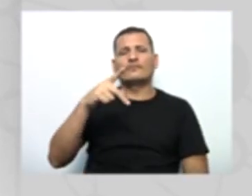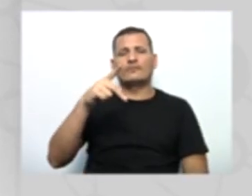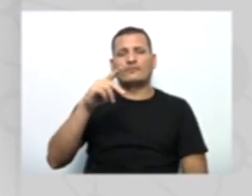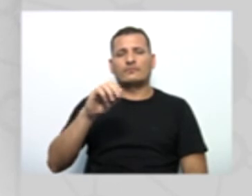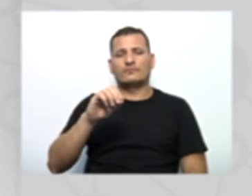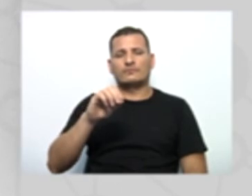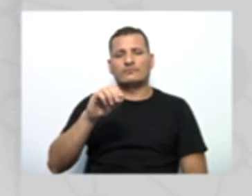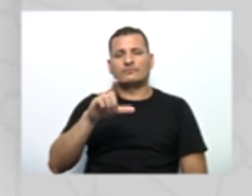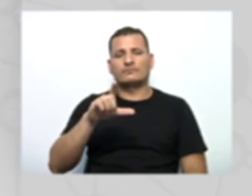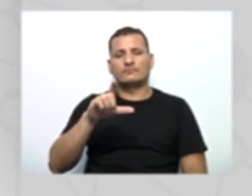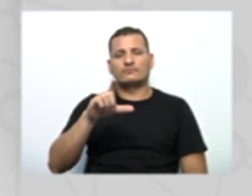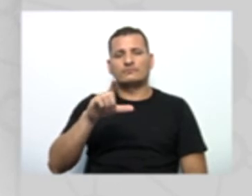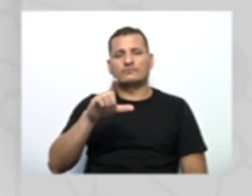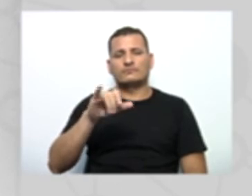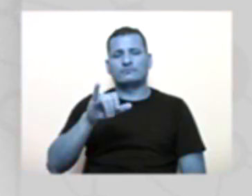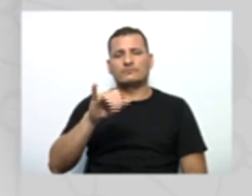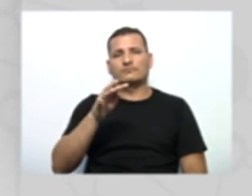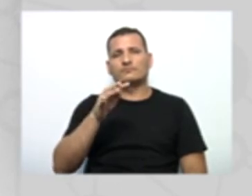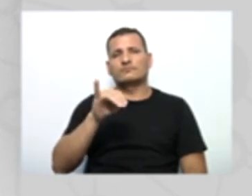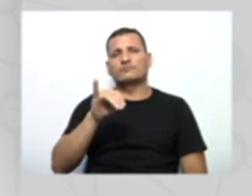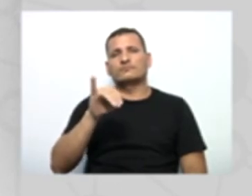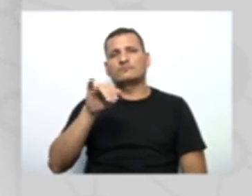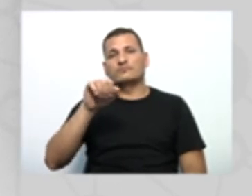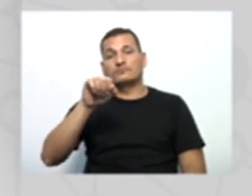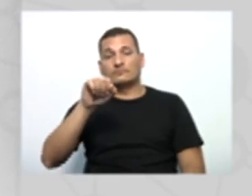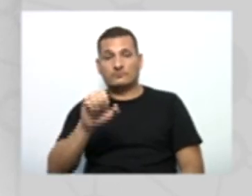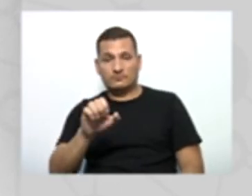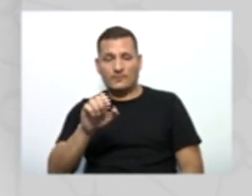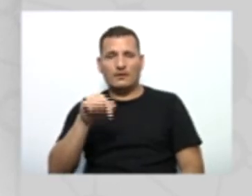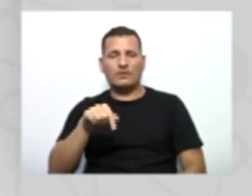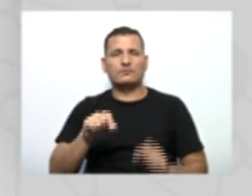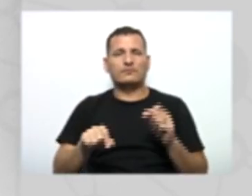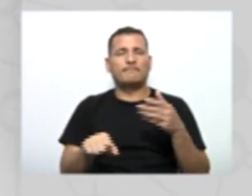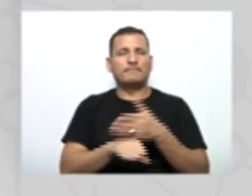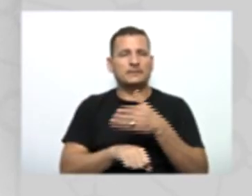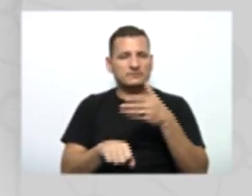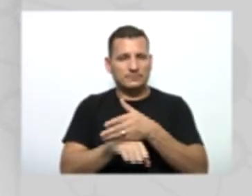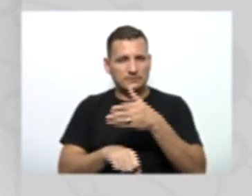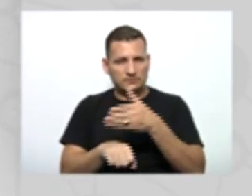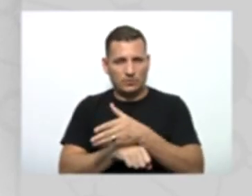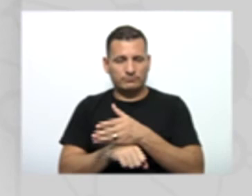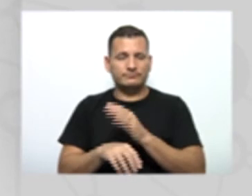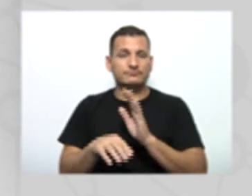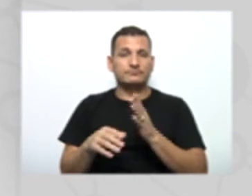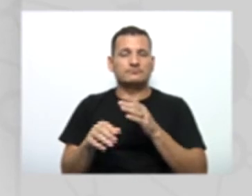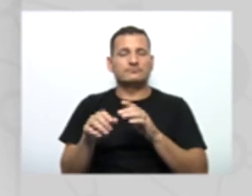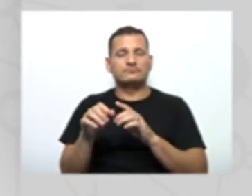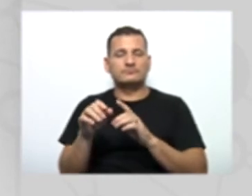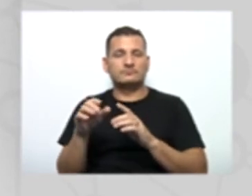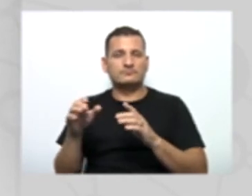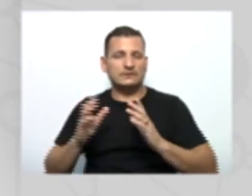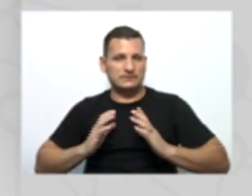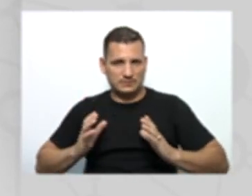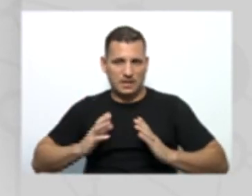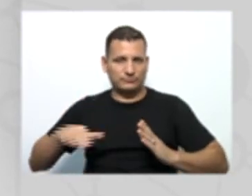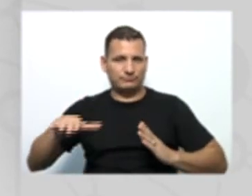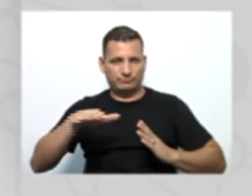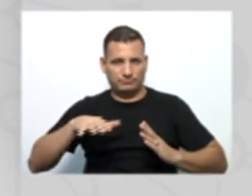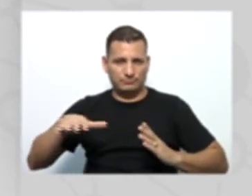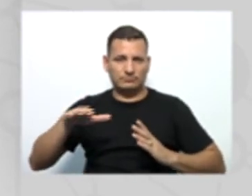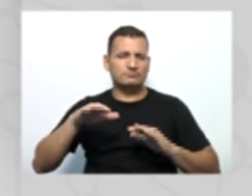dizer participação na vida da cidade. Quando a gente volta lá na Grécia Antiga, a gente pode lembrar